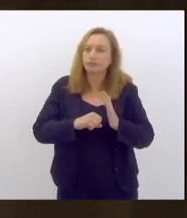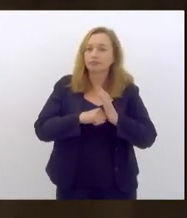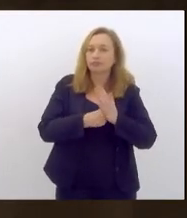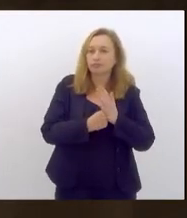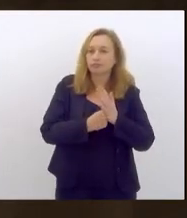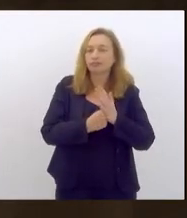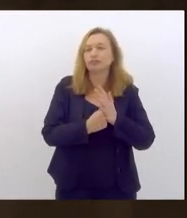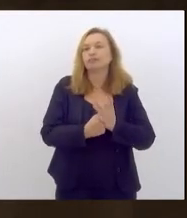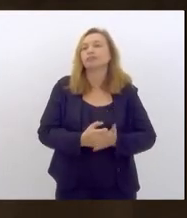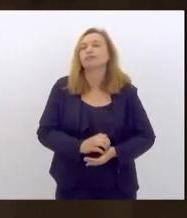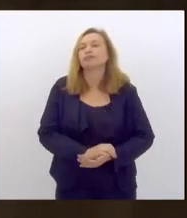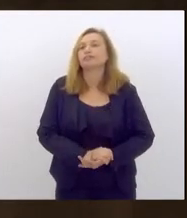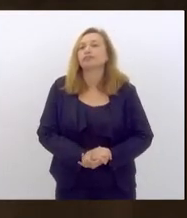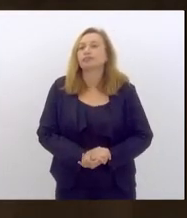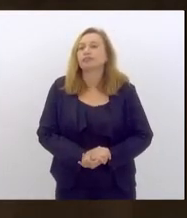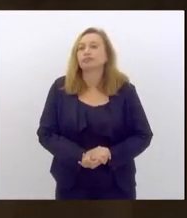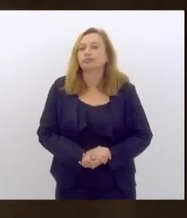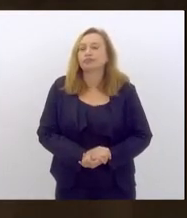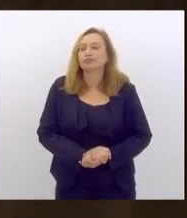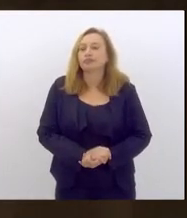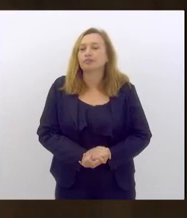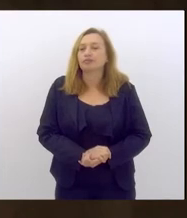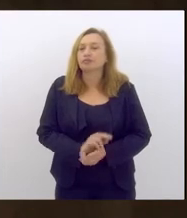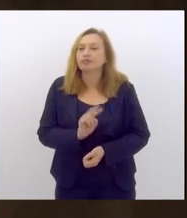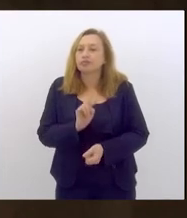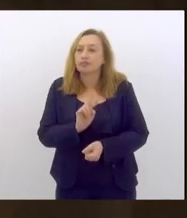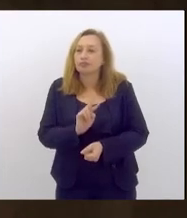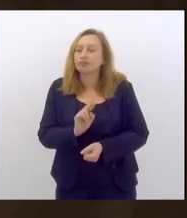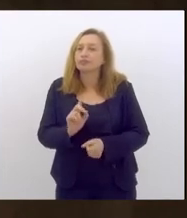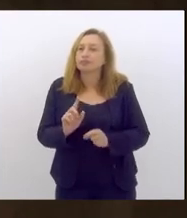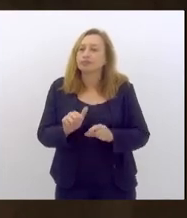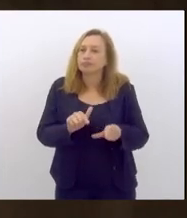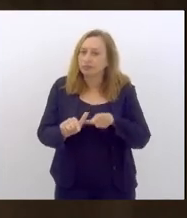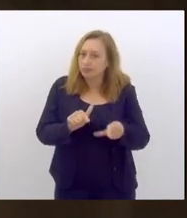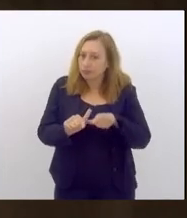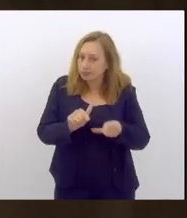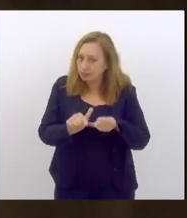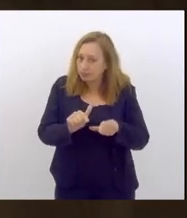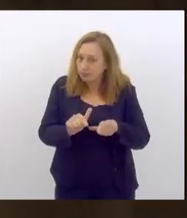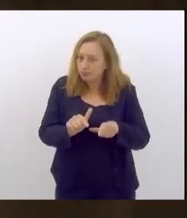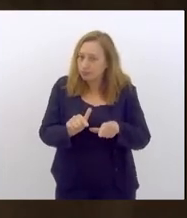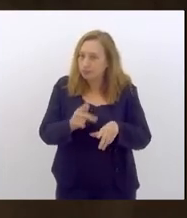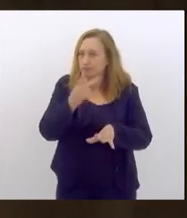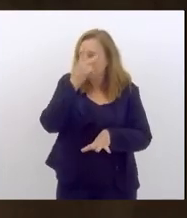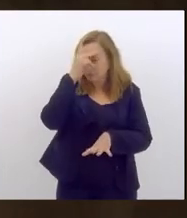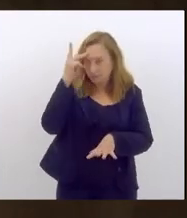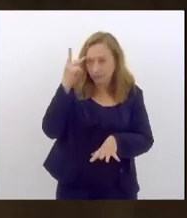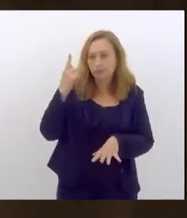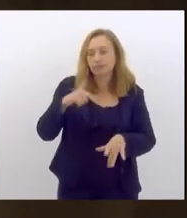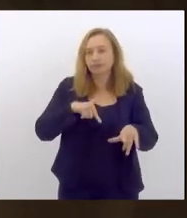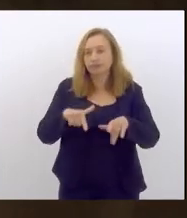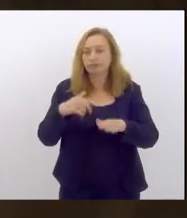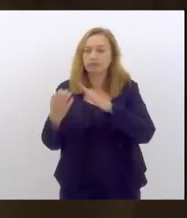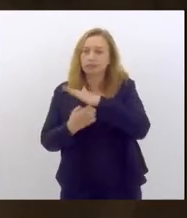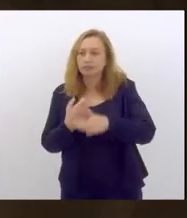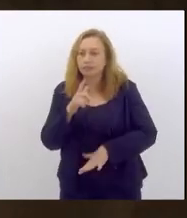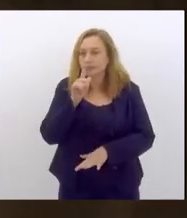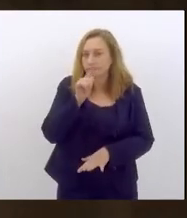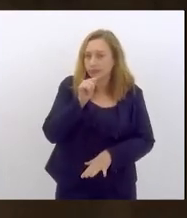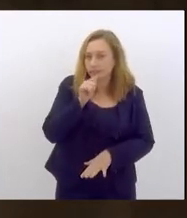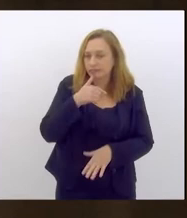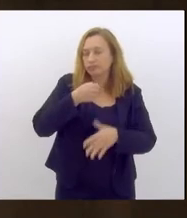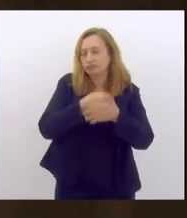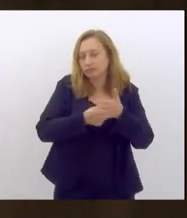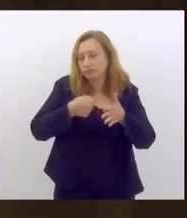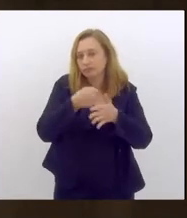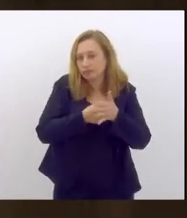veto da preservação dos empregos dos trabalhadores e trabalhadoras da CEDAE. A luta